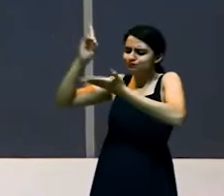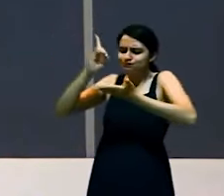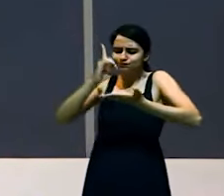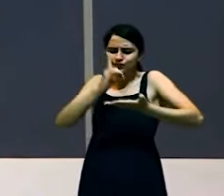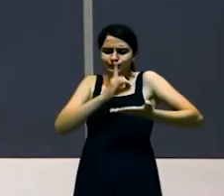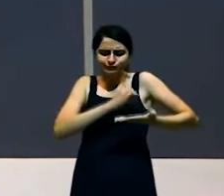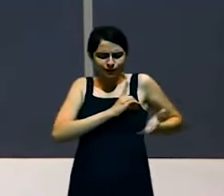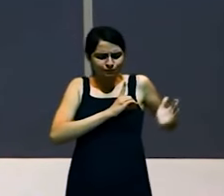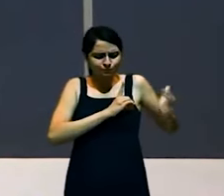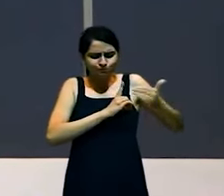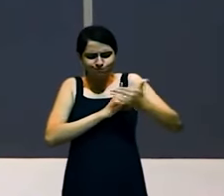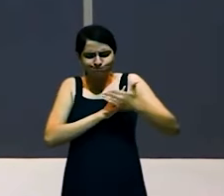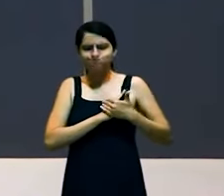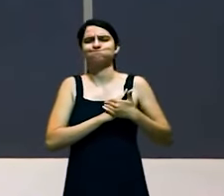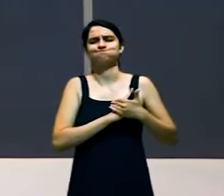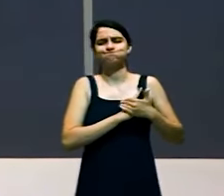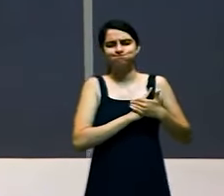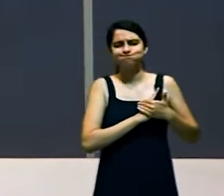vida. Pai bendito,